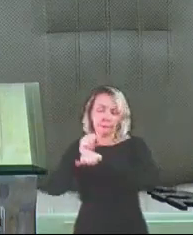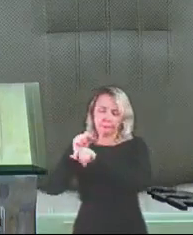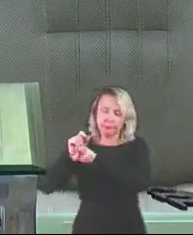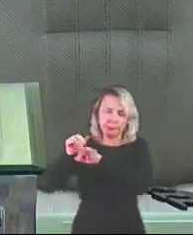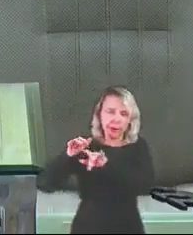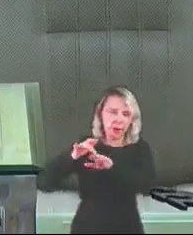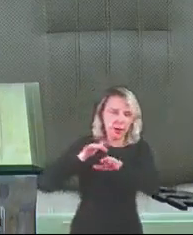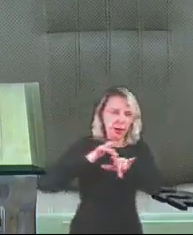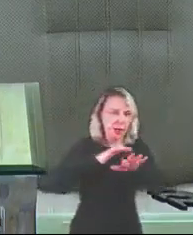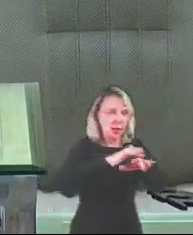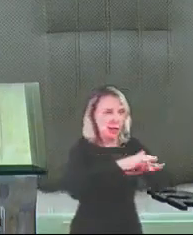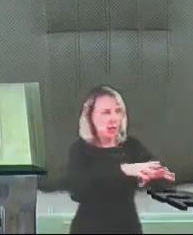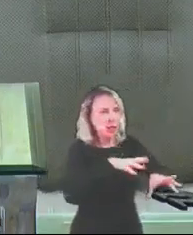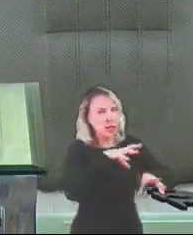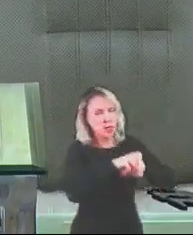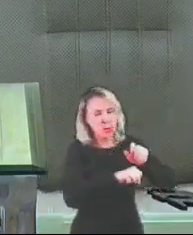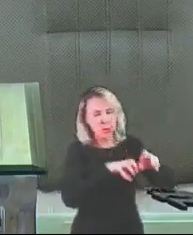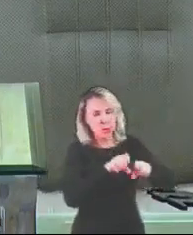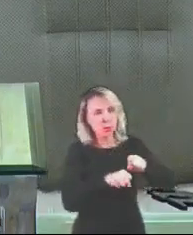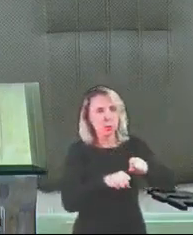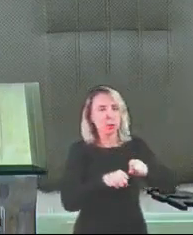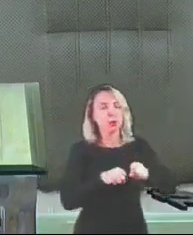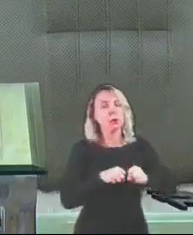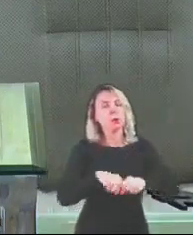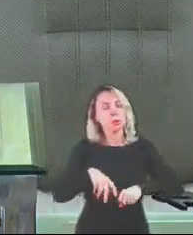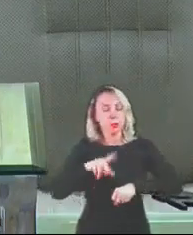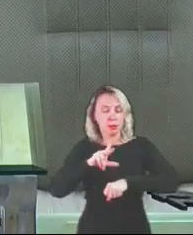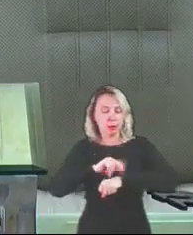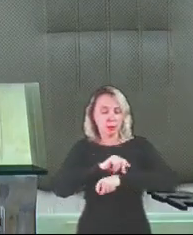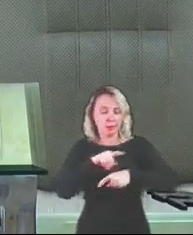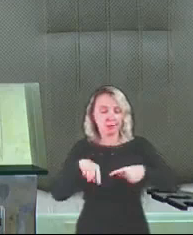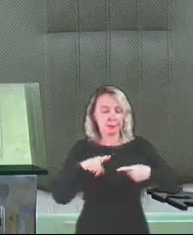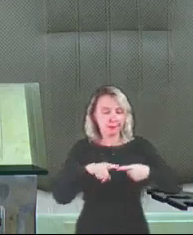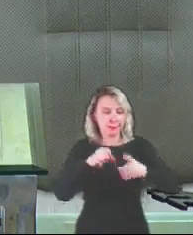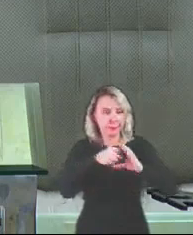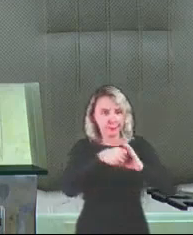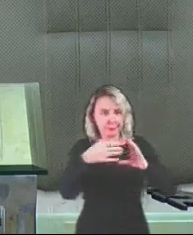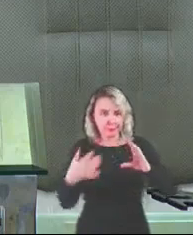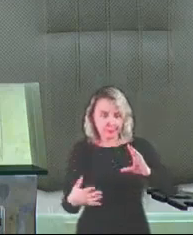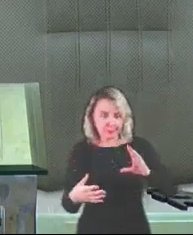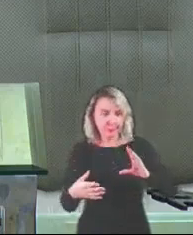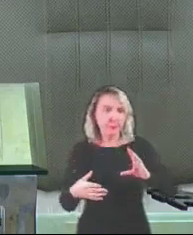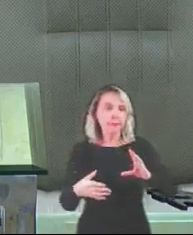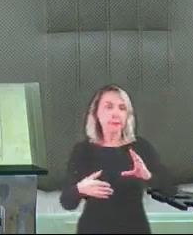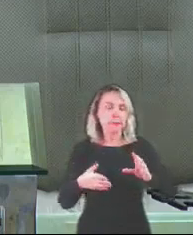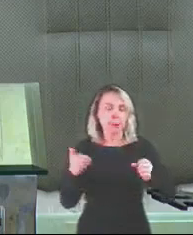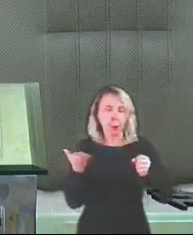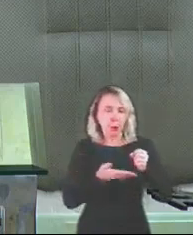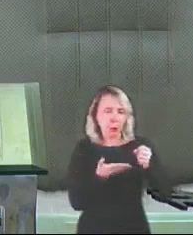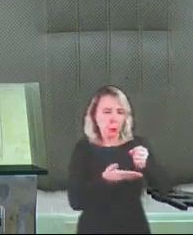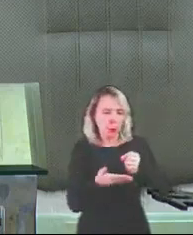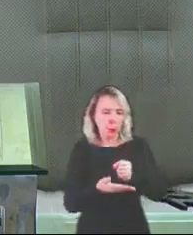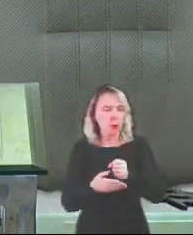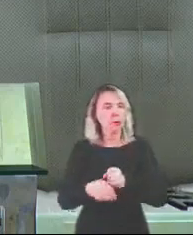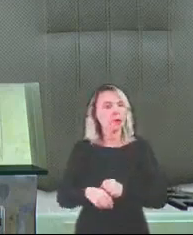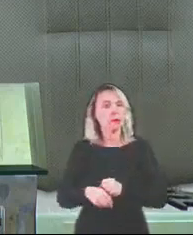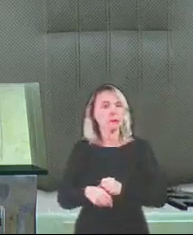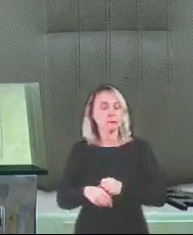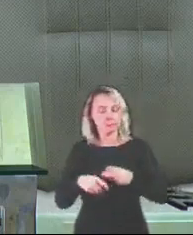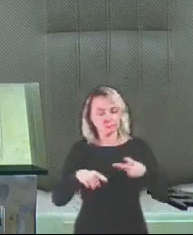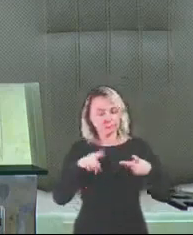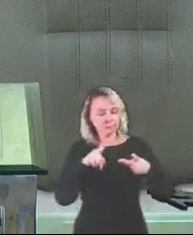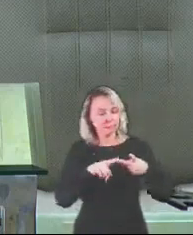Do gafanhoto cortador, do gafanhoto migrador, do